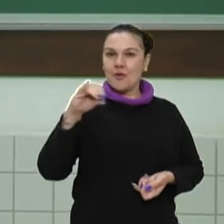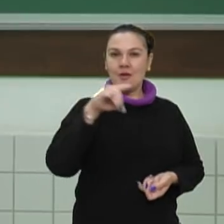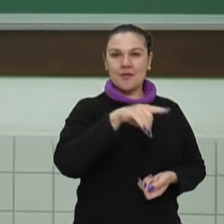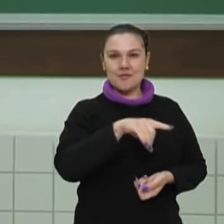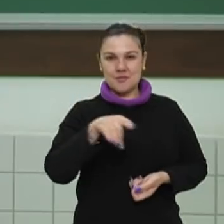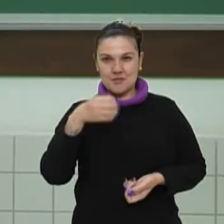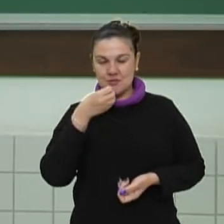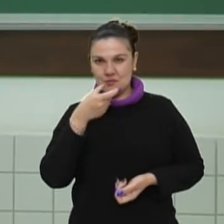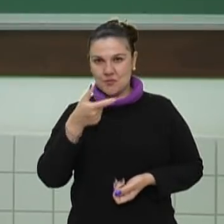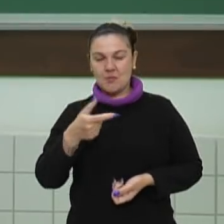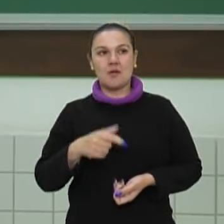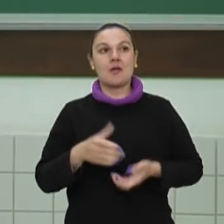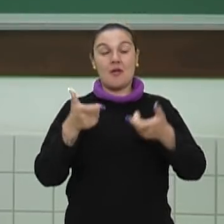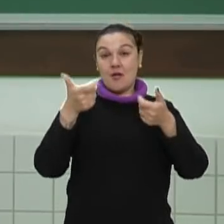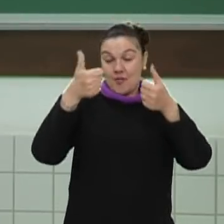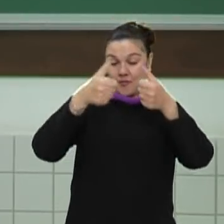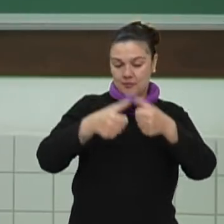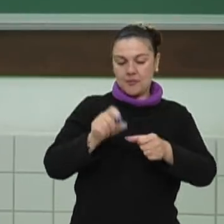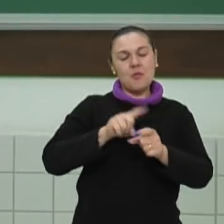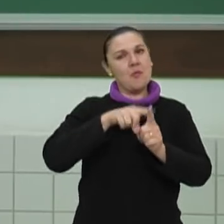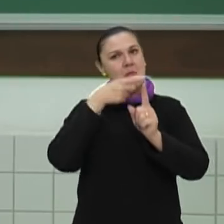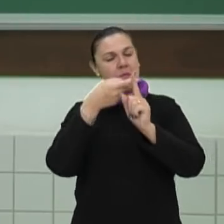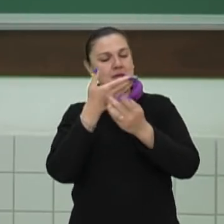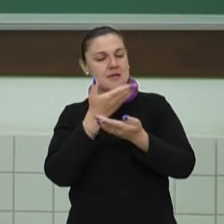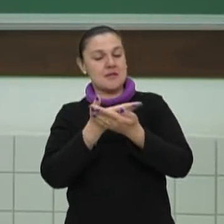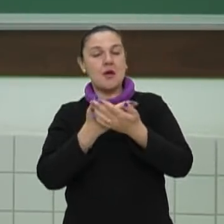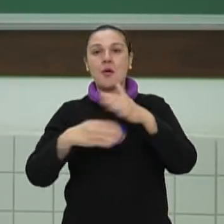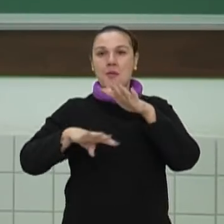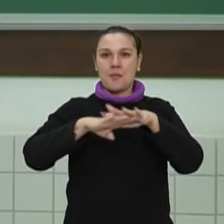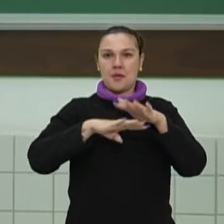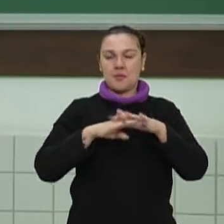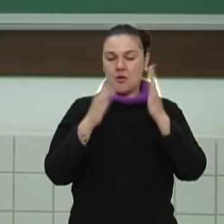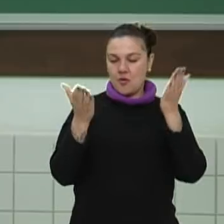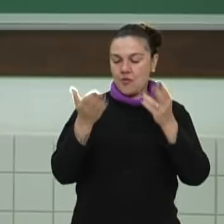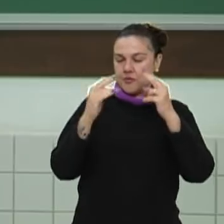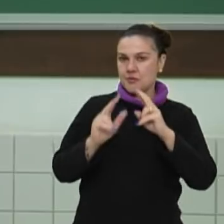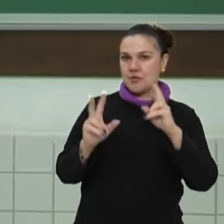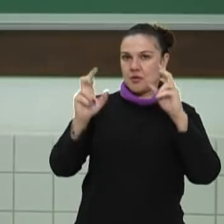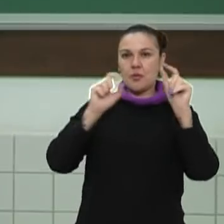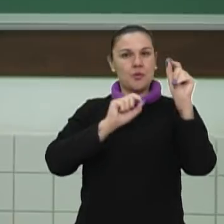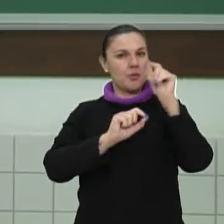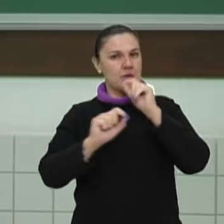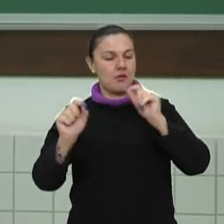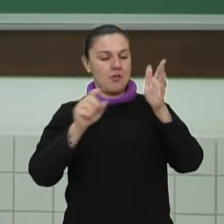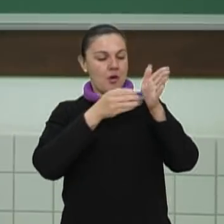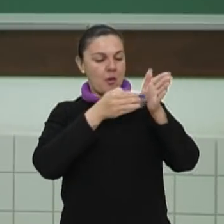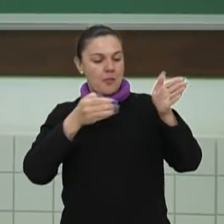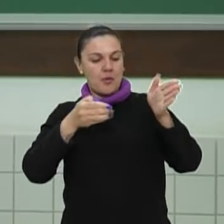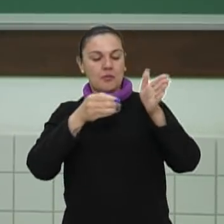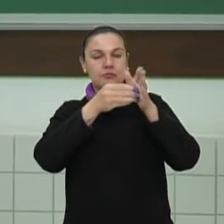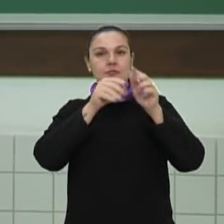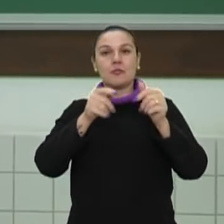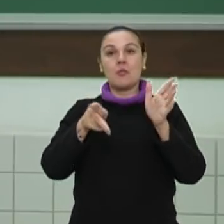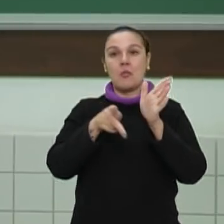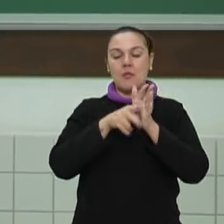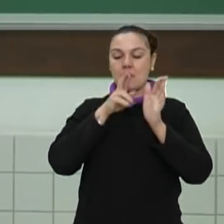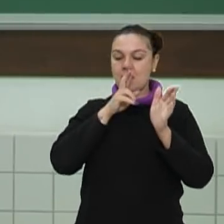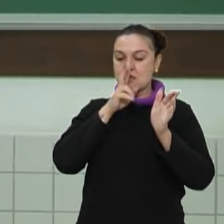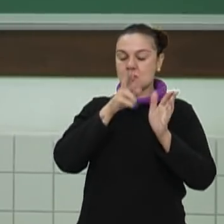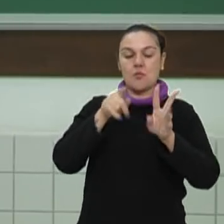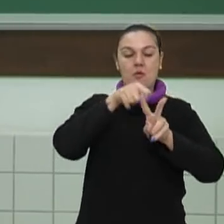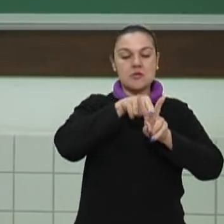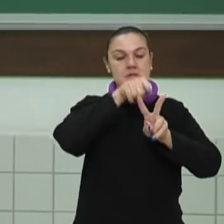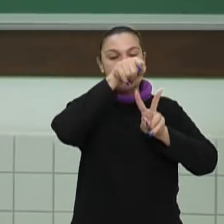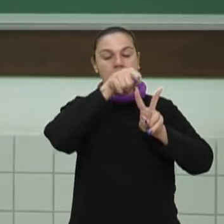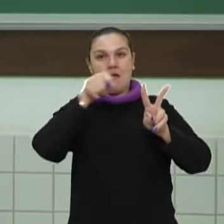Olá pessoal, tudo bem? Estamos aqui para mais uma aula de matemática. O assunto de hoje é soma e produto das raízes de uma equação do segundo